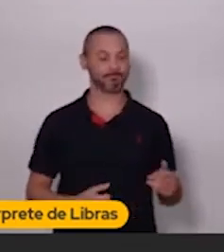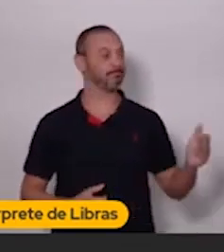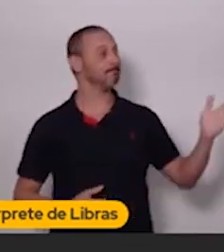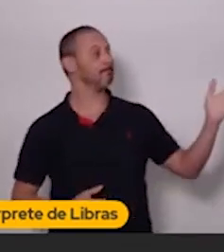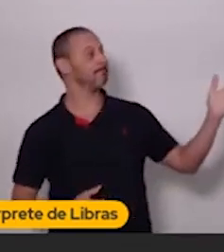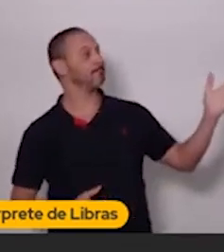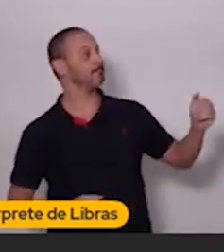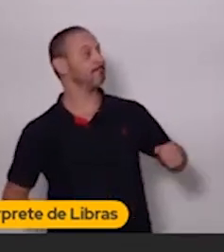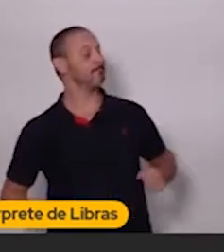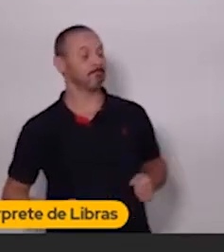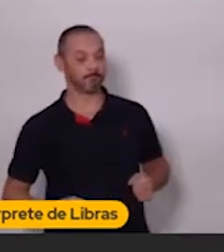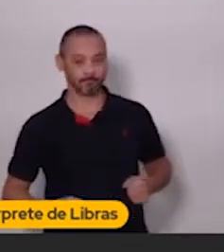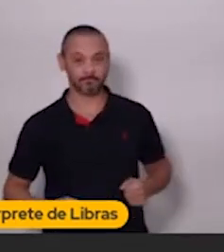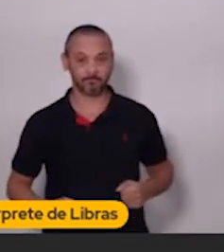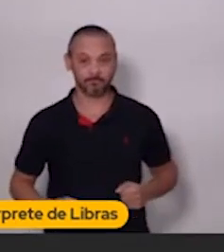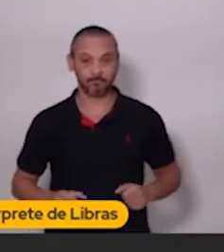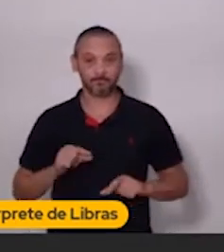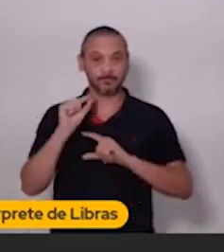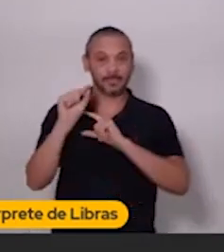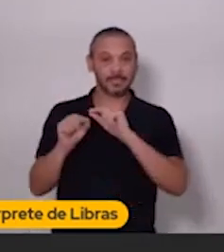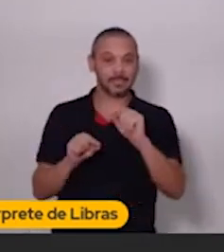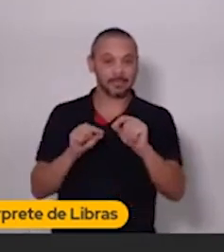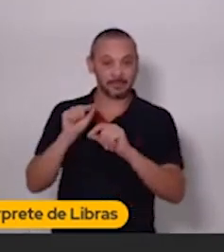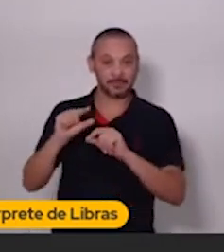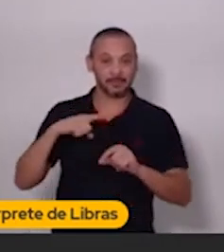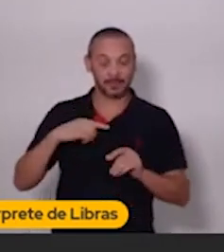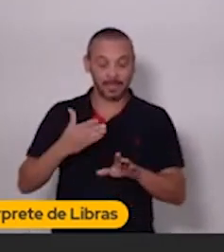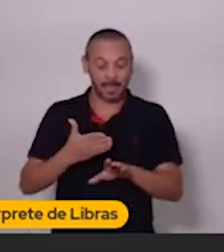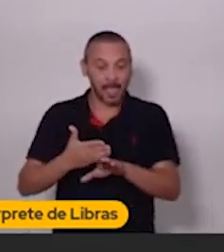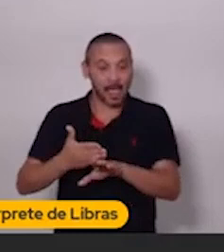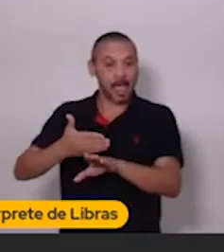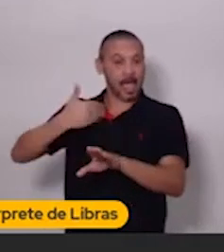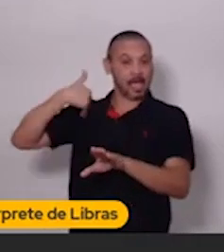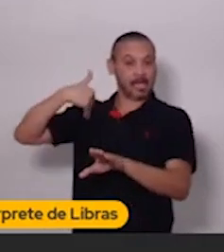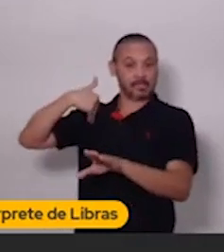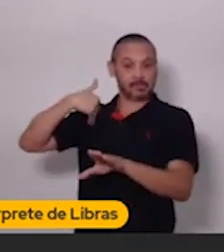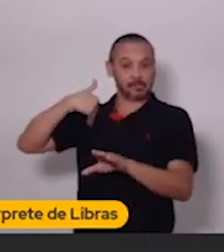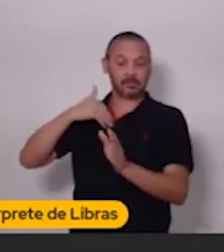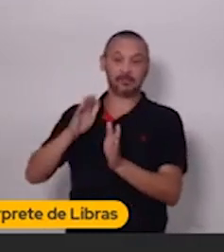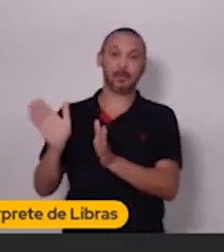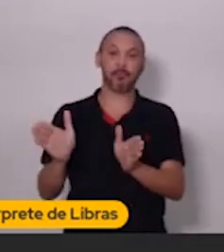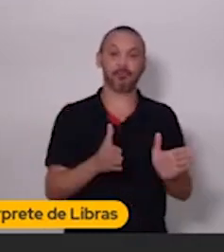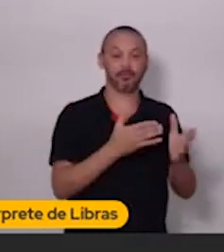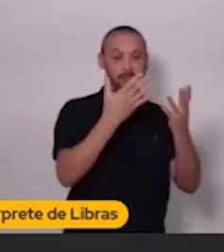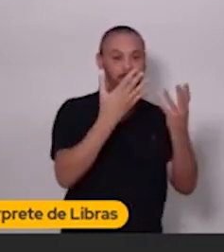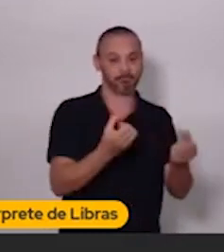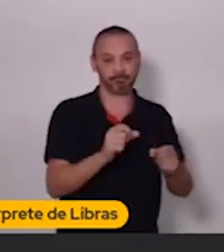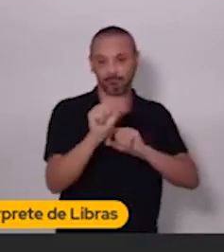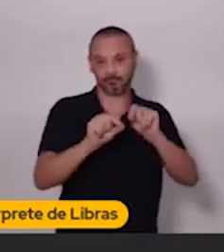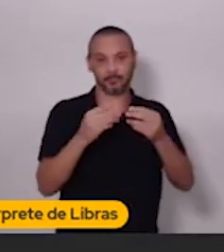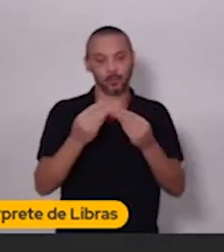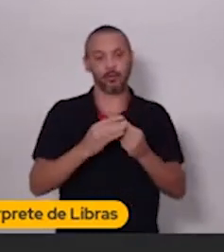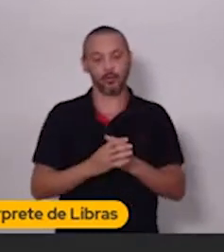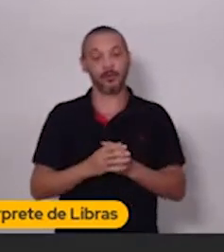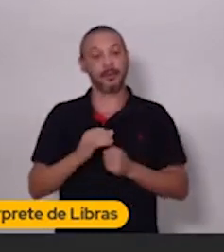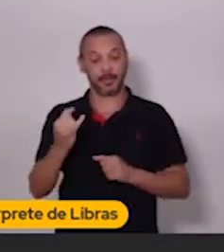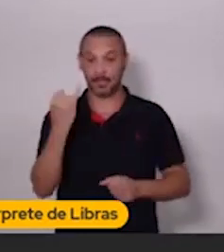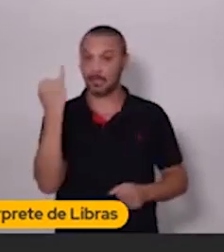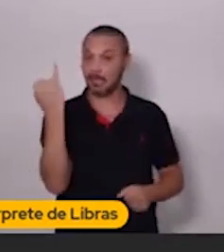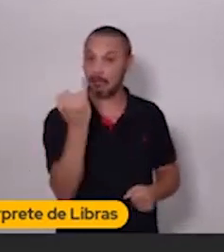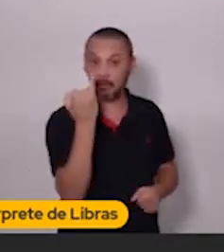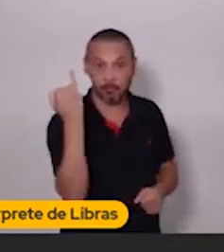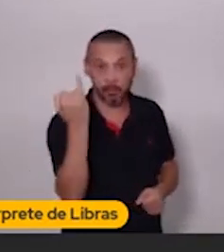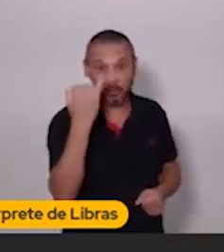Aí eu queria falar um pouquinho melhor sobre a pré-produção, que é, na minha opinião, a etapa mais